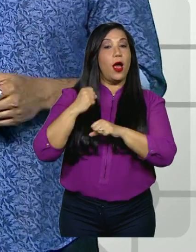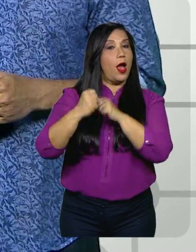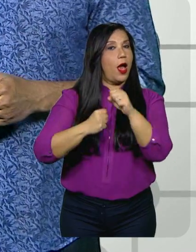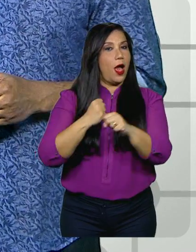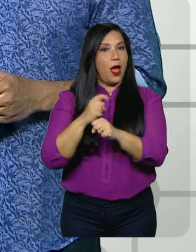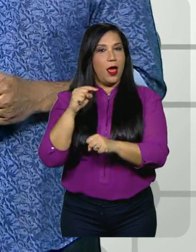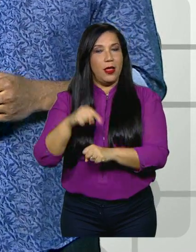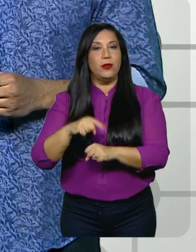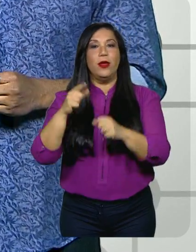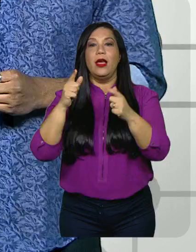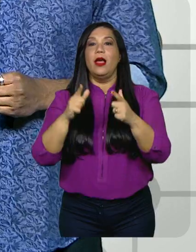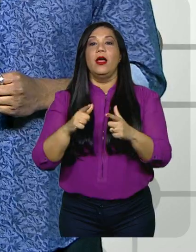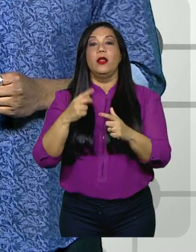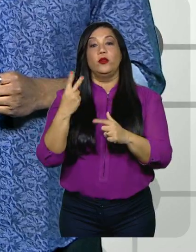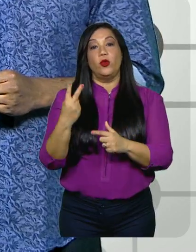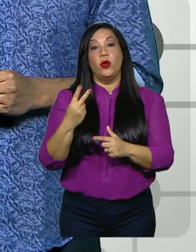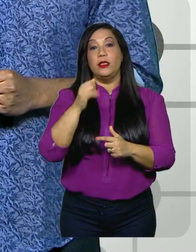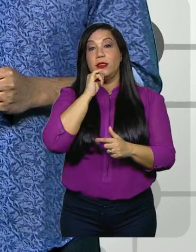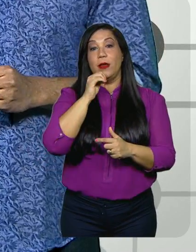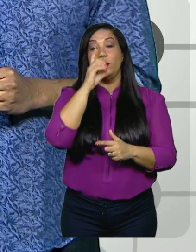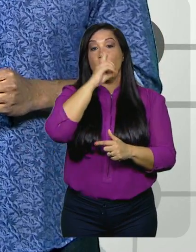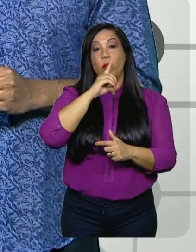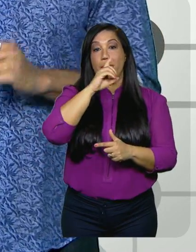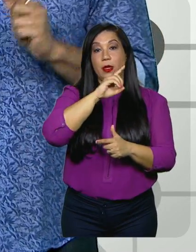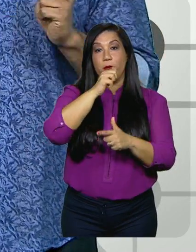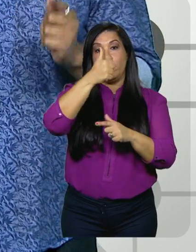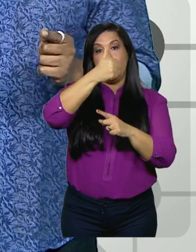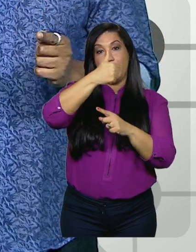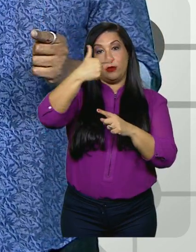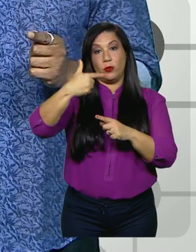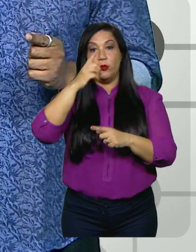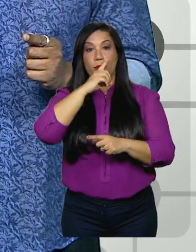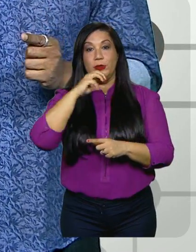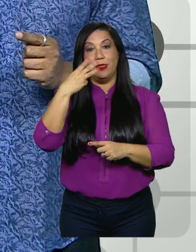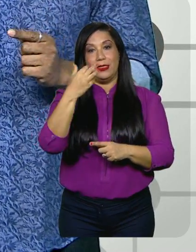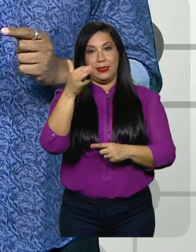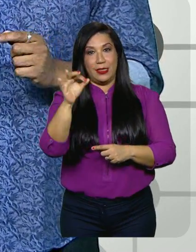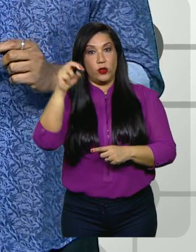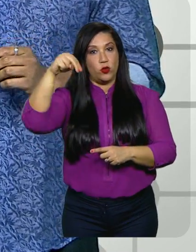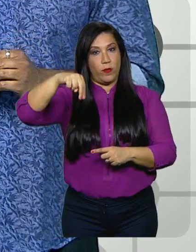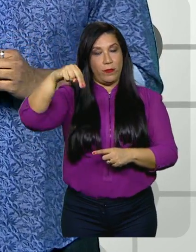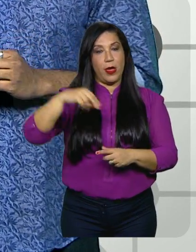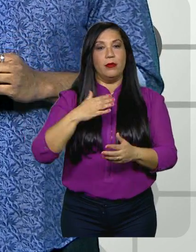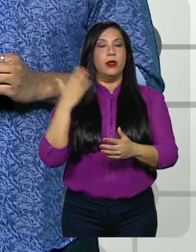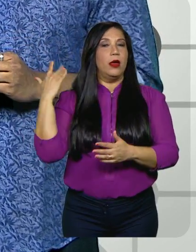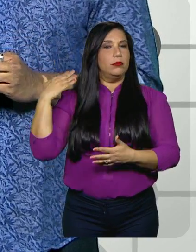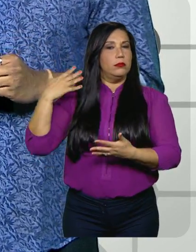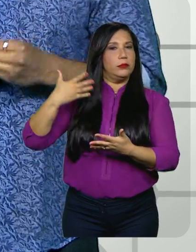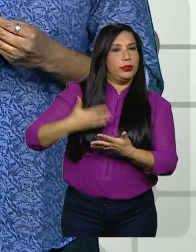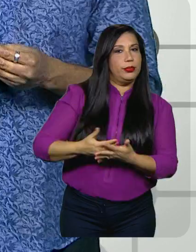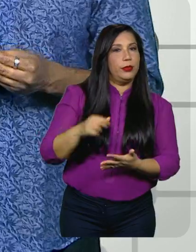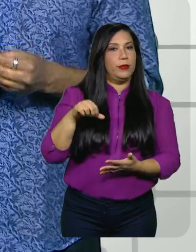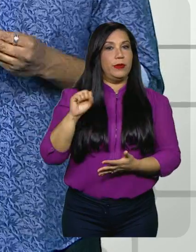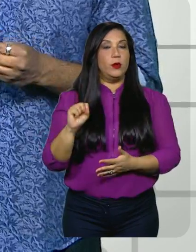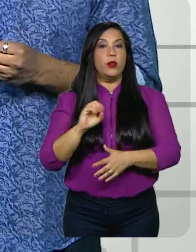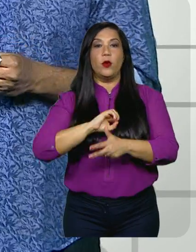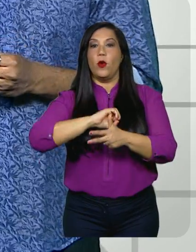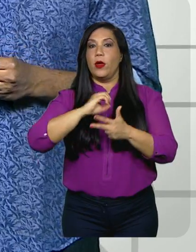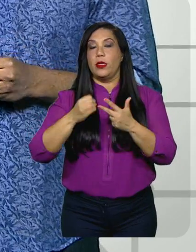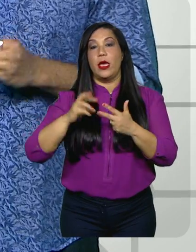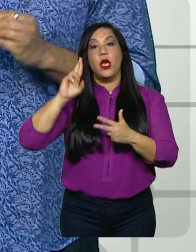ano será realizado nos 2 primeiros domingos de novembro, dias 3 e 10. Desde 1998, o Enem